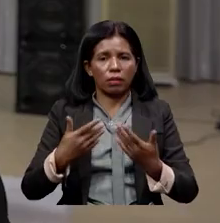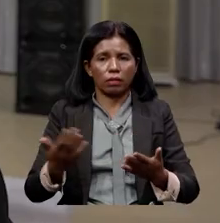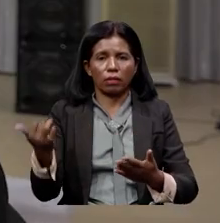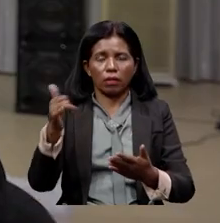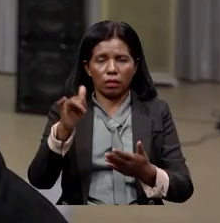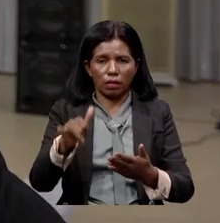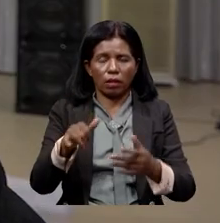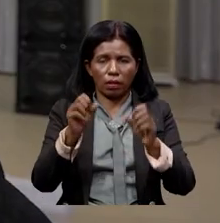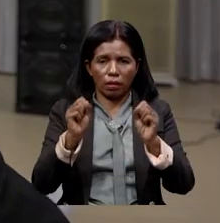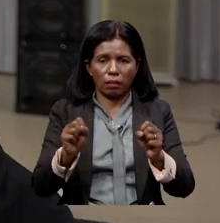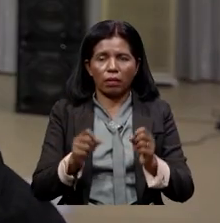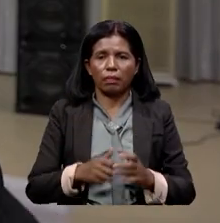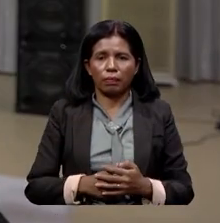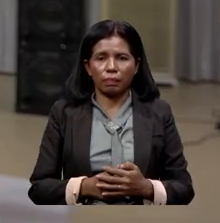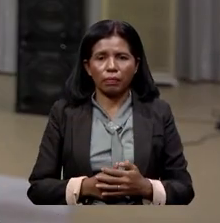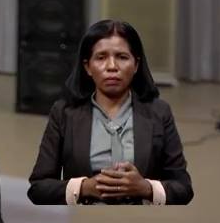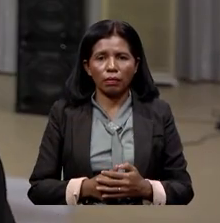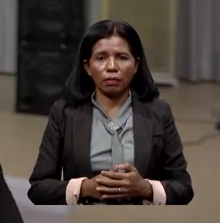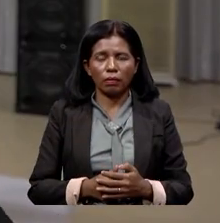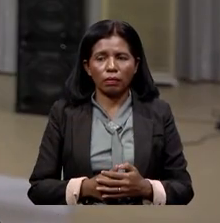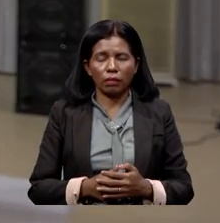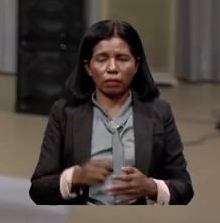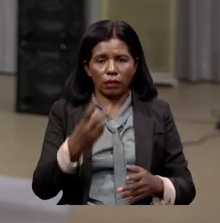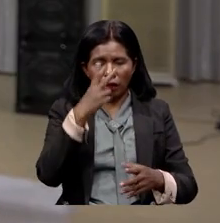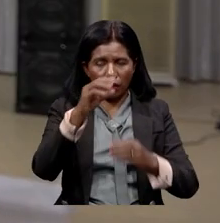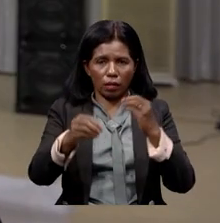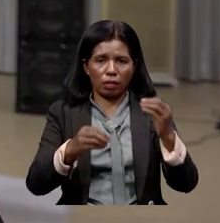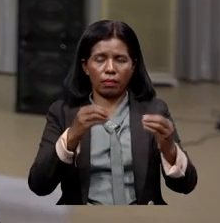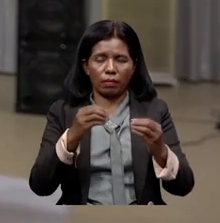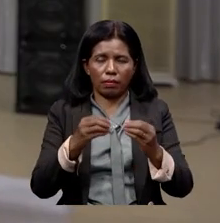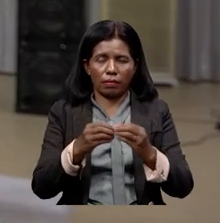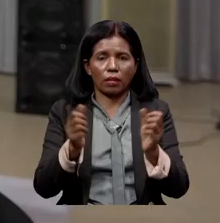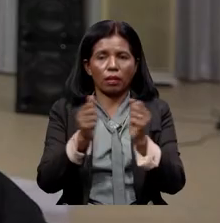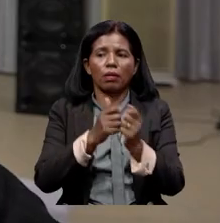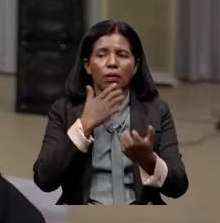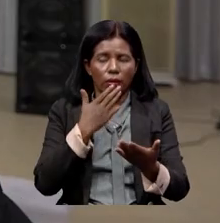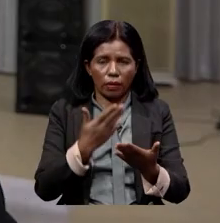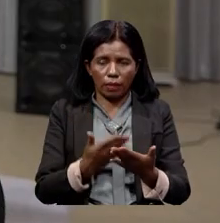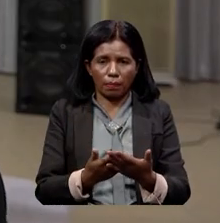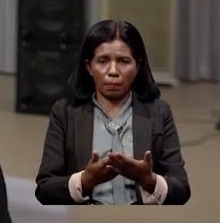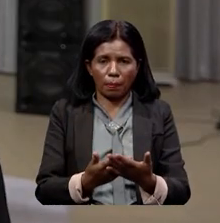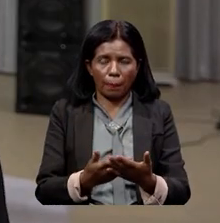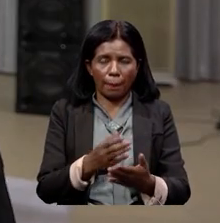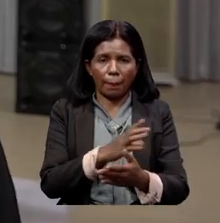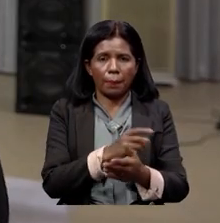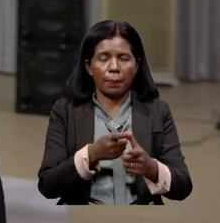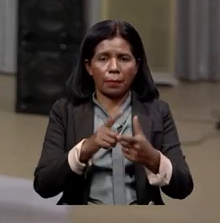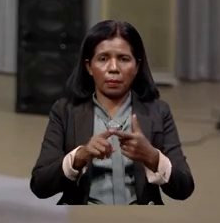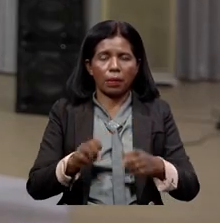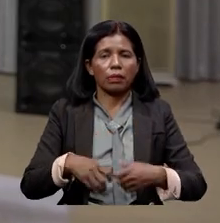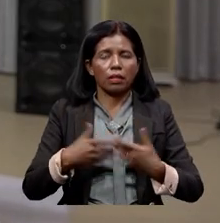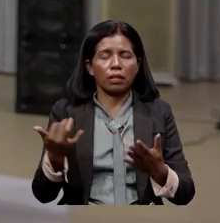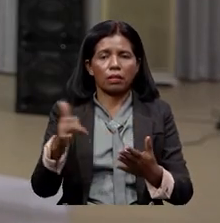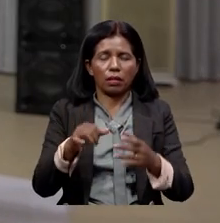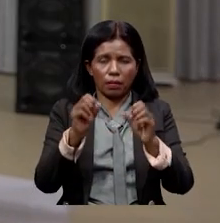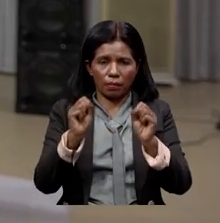bele zere irrigação né o dia nomás o inusama sirvele